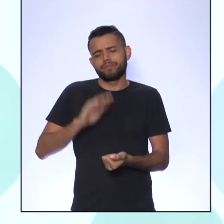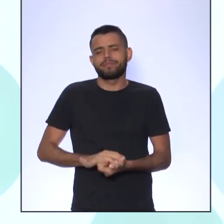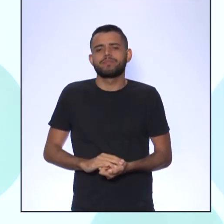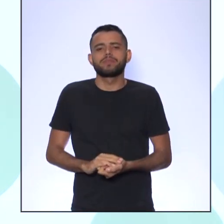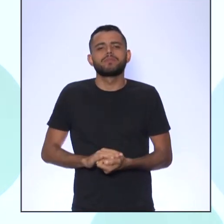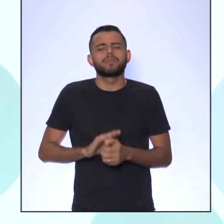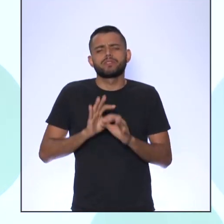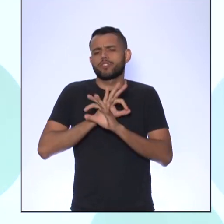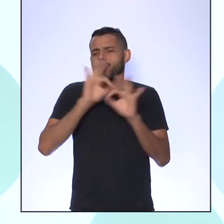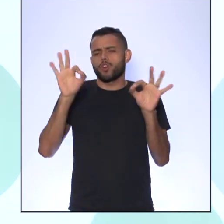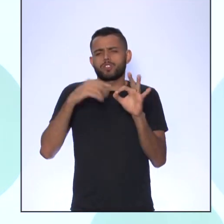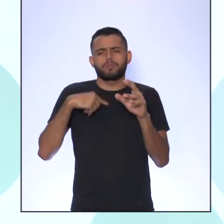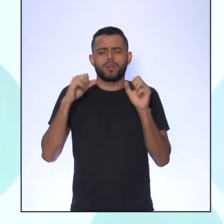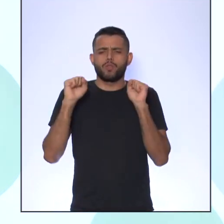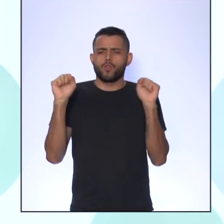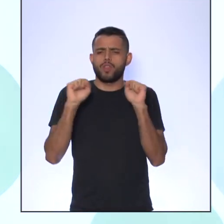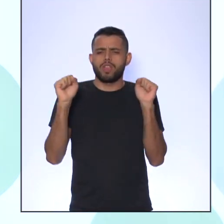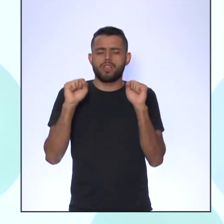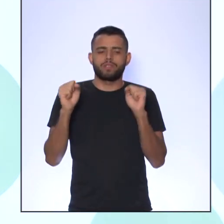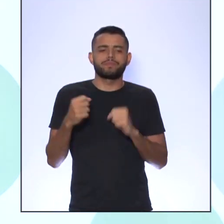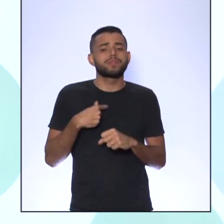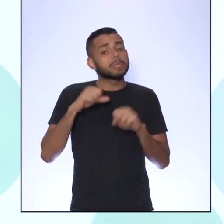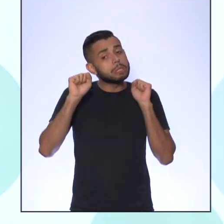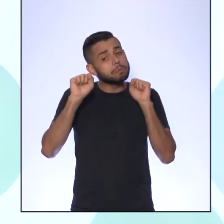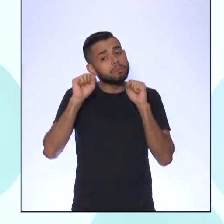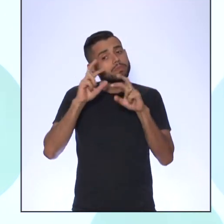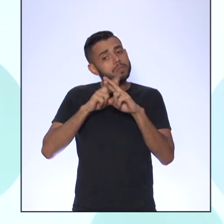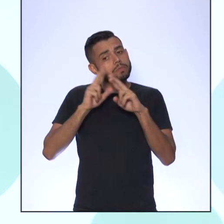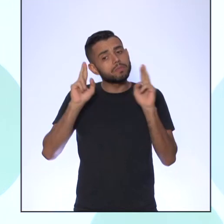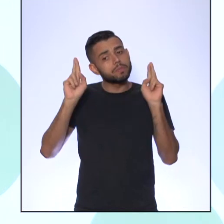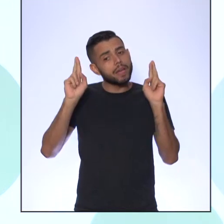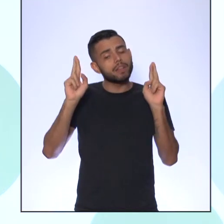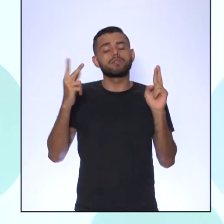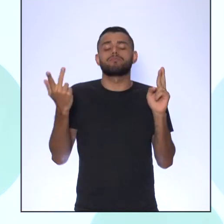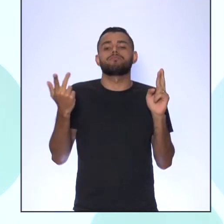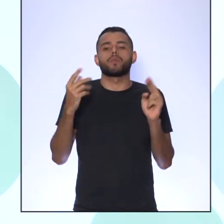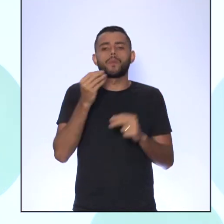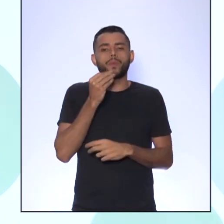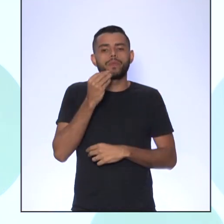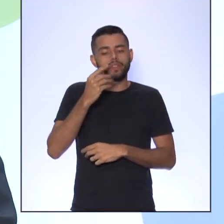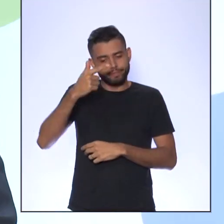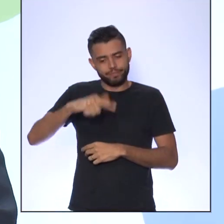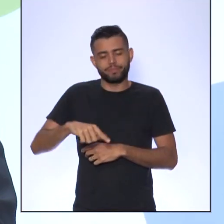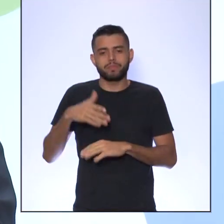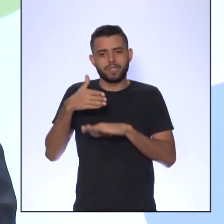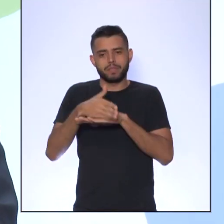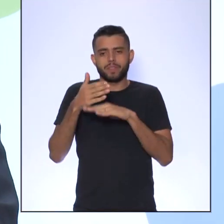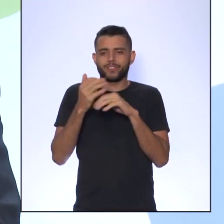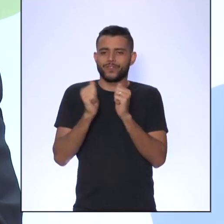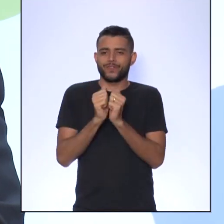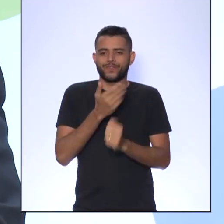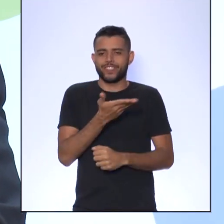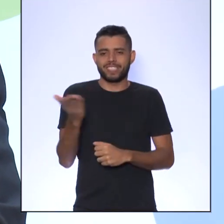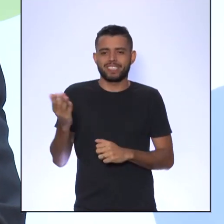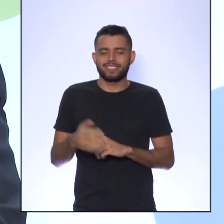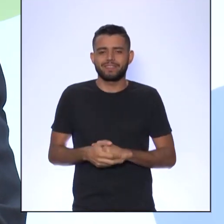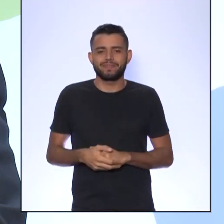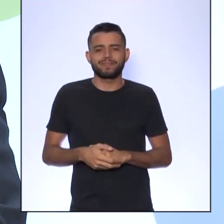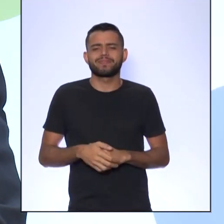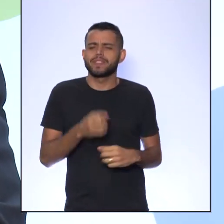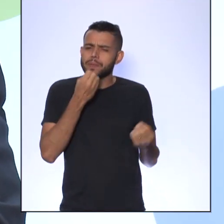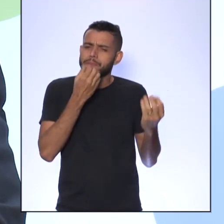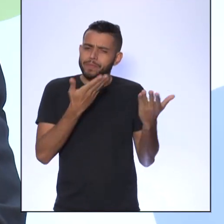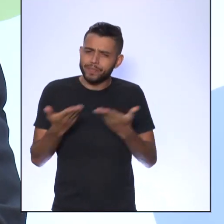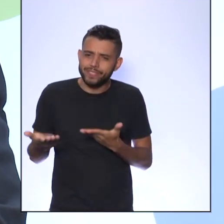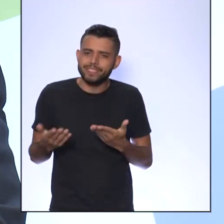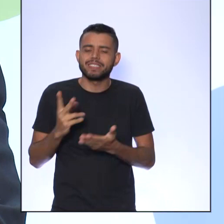eu adorei. E espero, de repente, ter outras oportunidades aí para participar com vocês. Muito legal. Seja sempre bem-vindo,